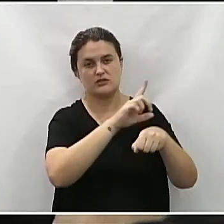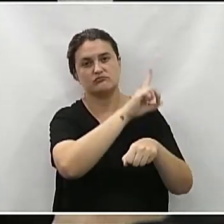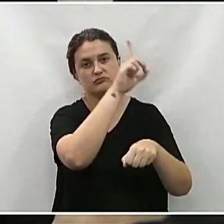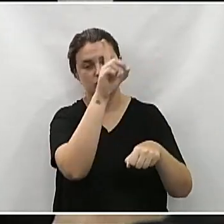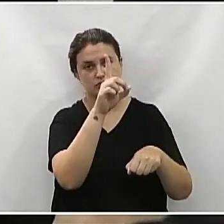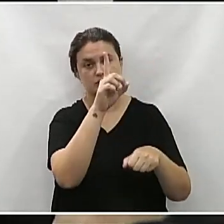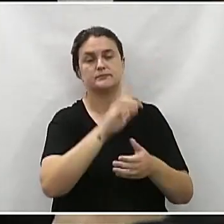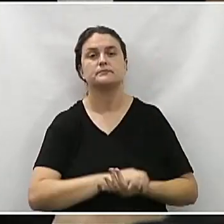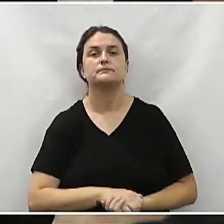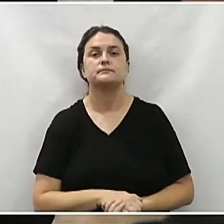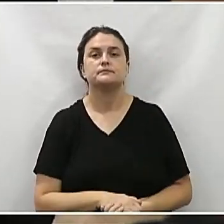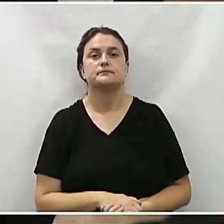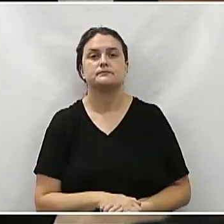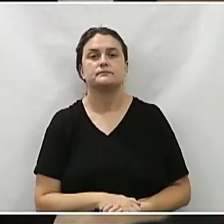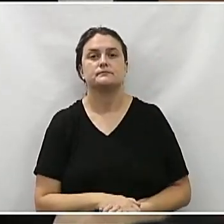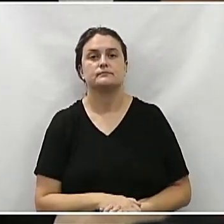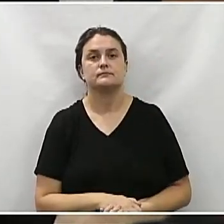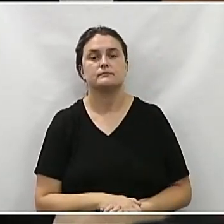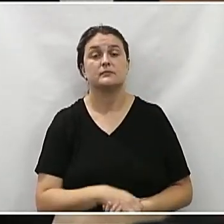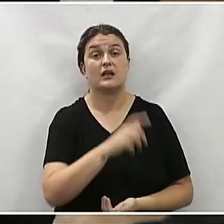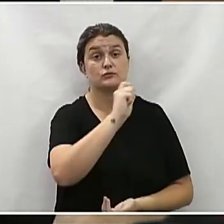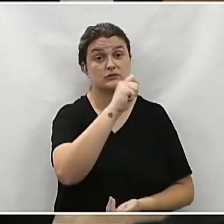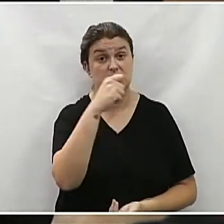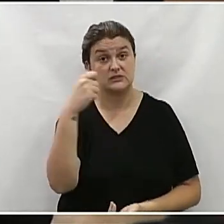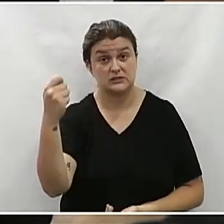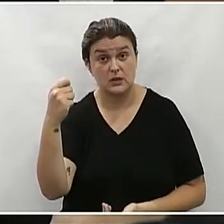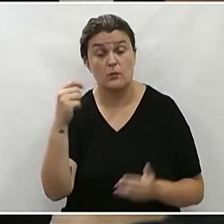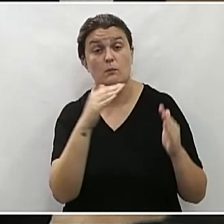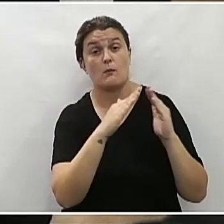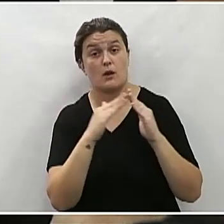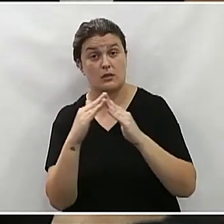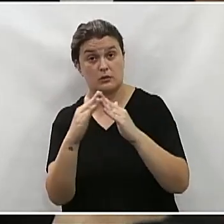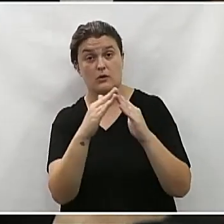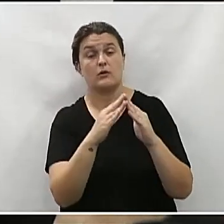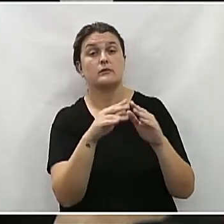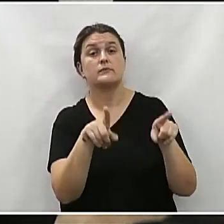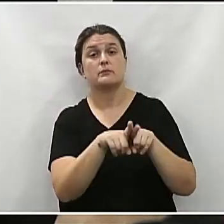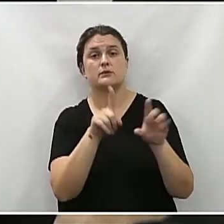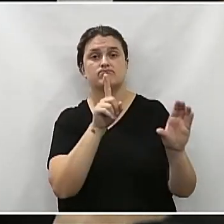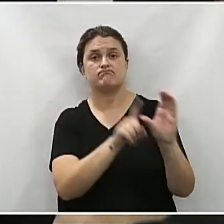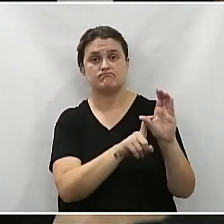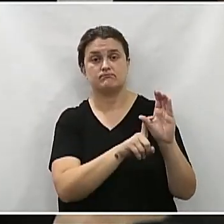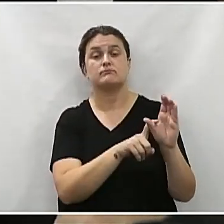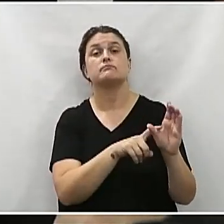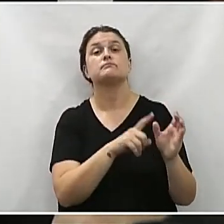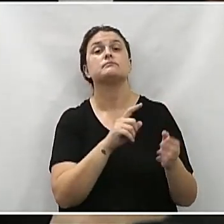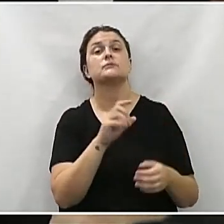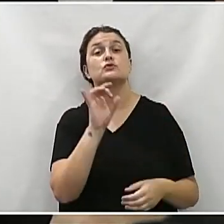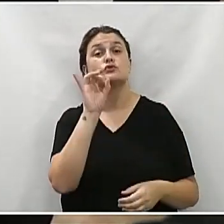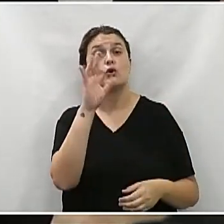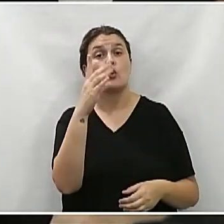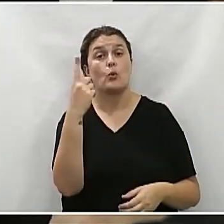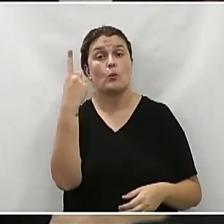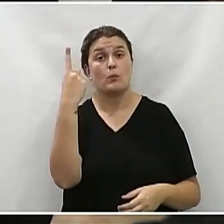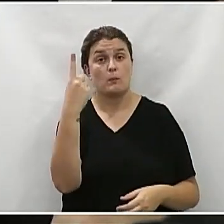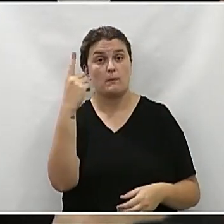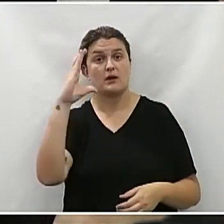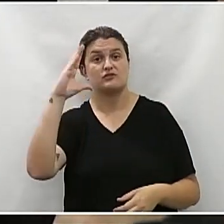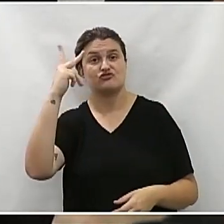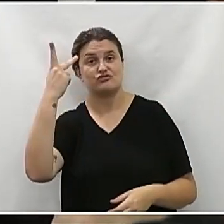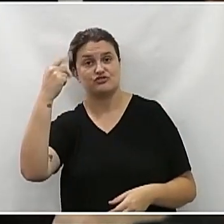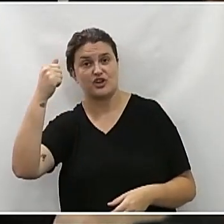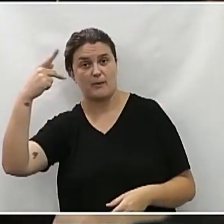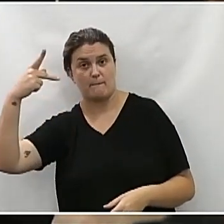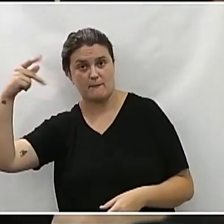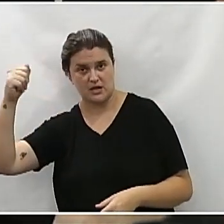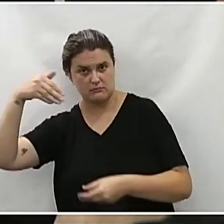confeccionado nas associações de moradores afiliadas em que somente uma chapa